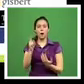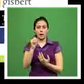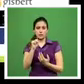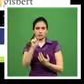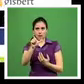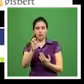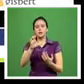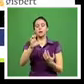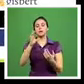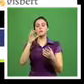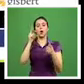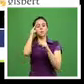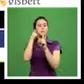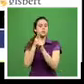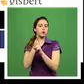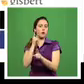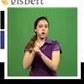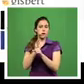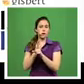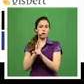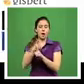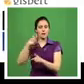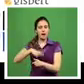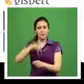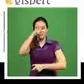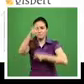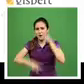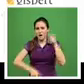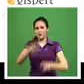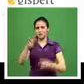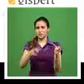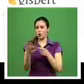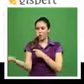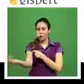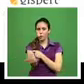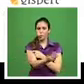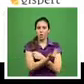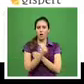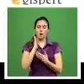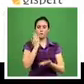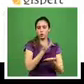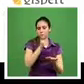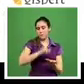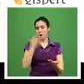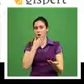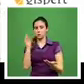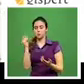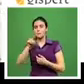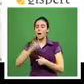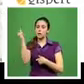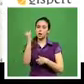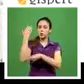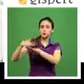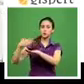tem com estes objetivos envolver todos os agentes da própria escola, desde centros a funcionários e aos próprios estudantes, e também entidades externas que